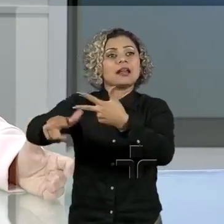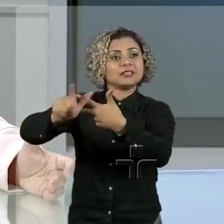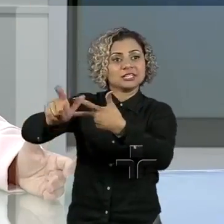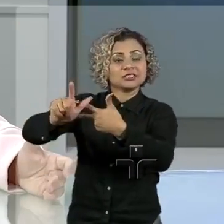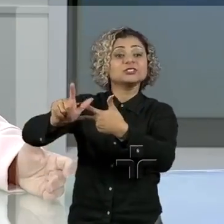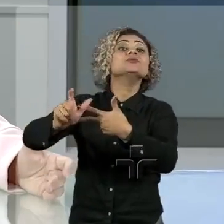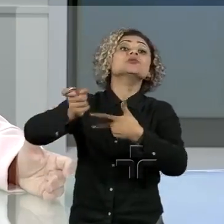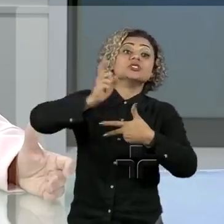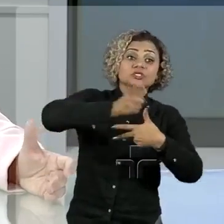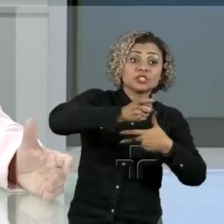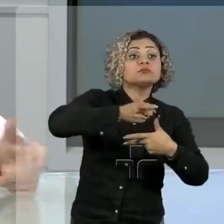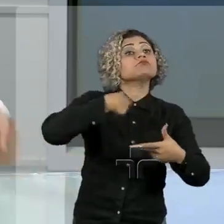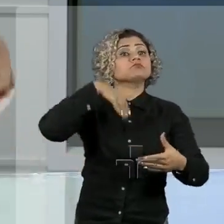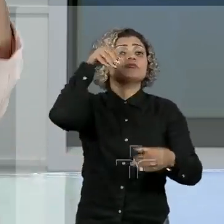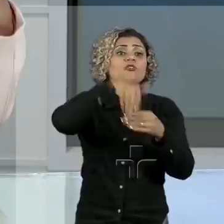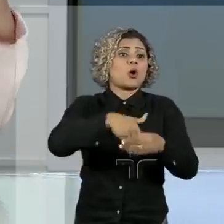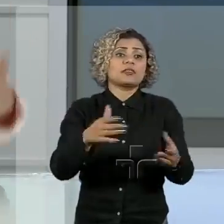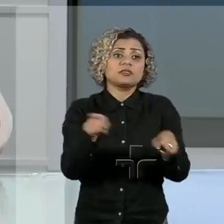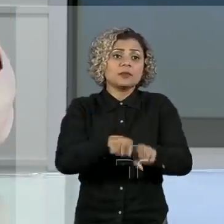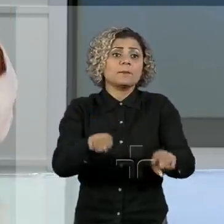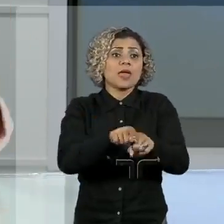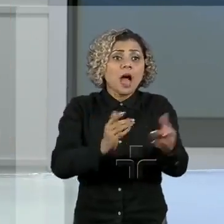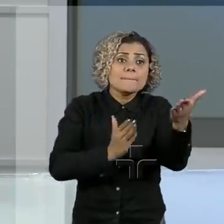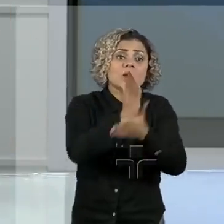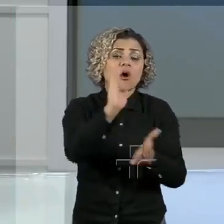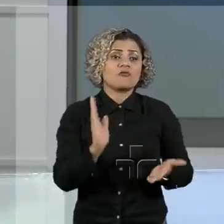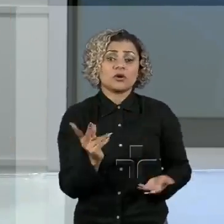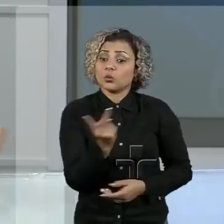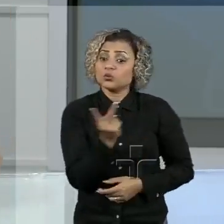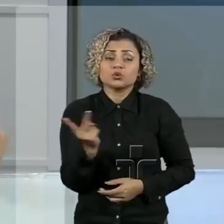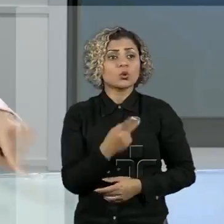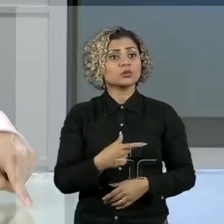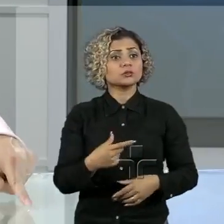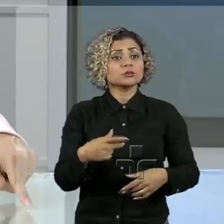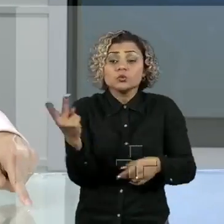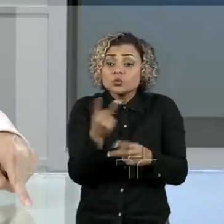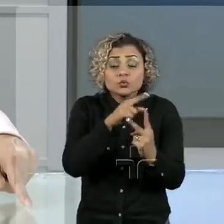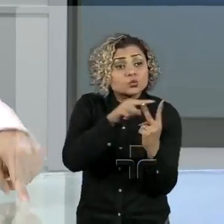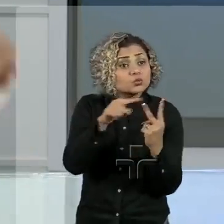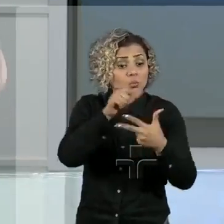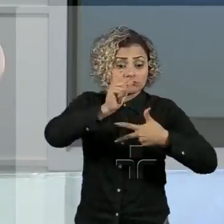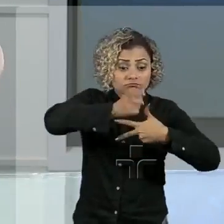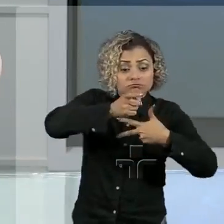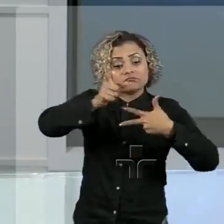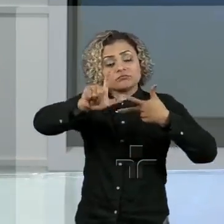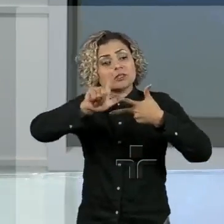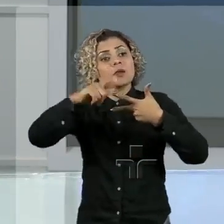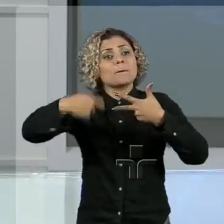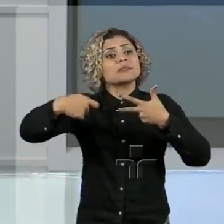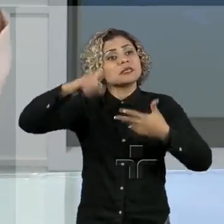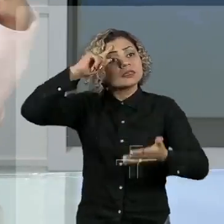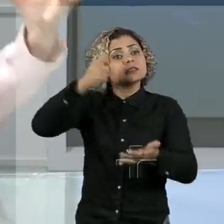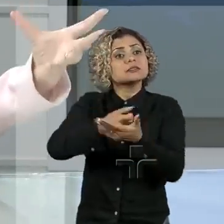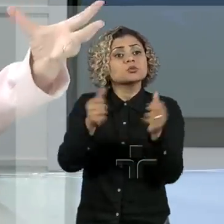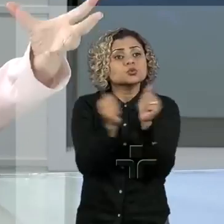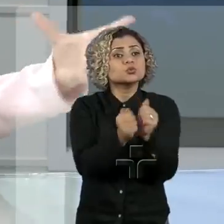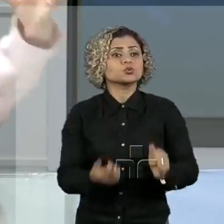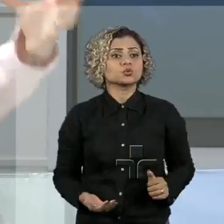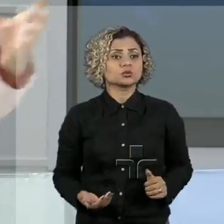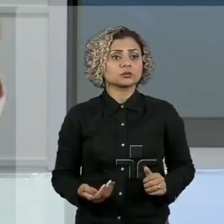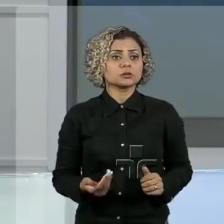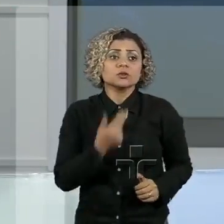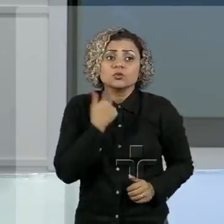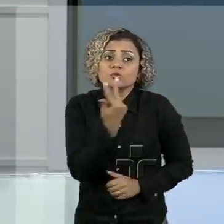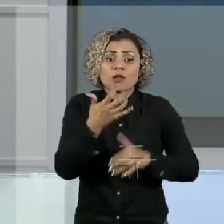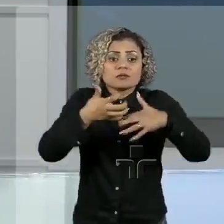Executivo tem que sancionar. Então, necessariamente tem a digital dos dois. Nós temos que mudar a mentalidade. Eu